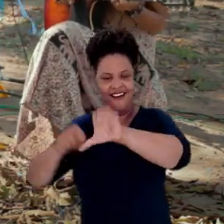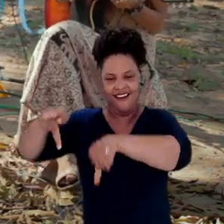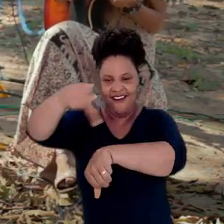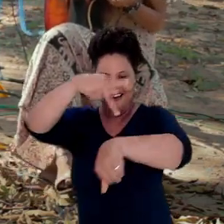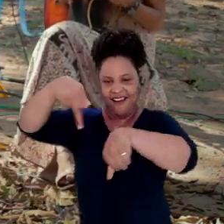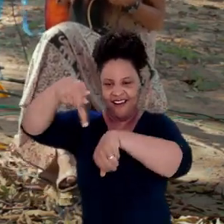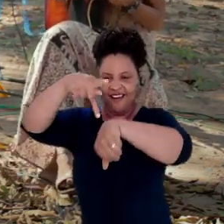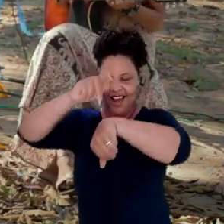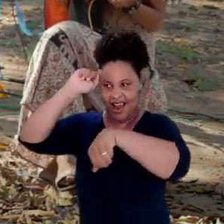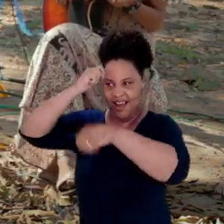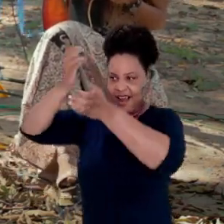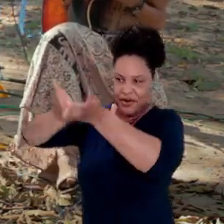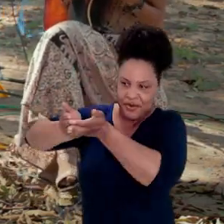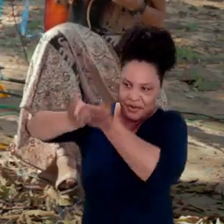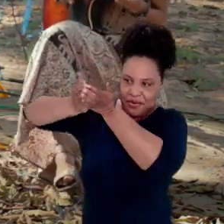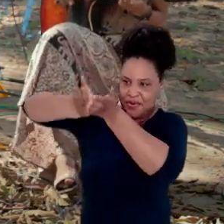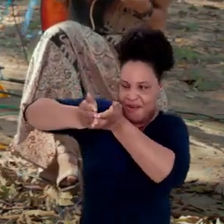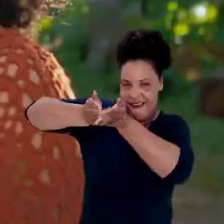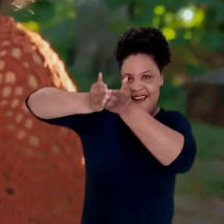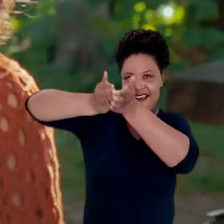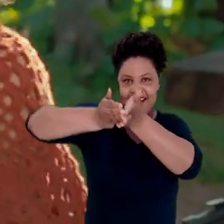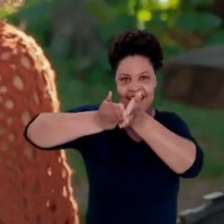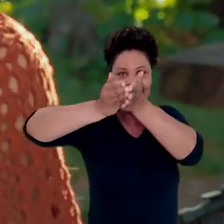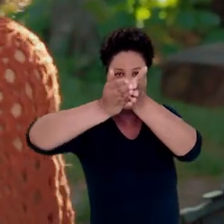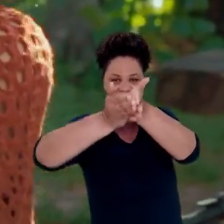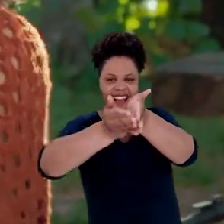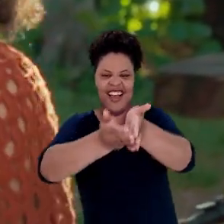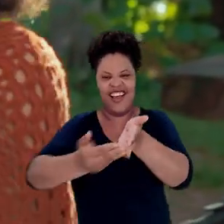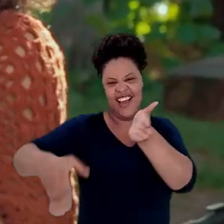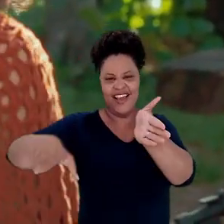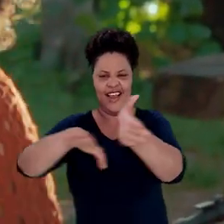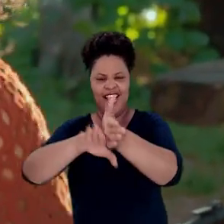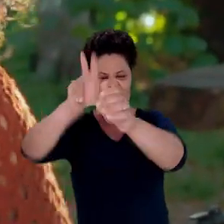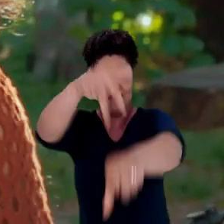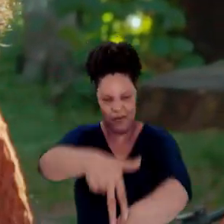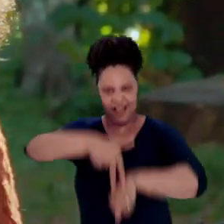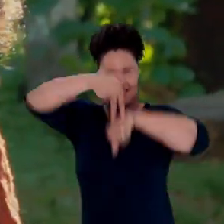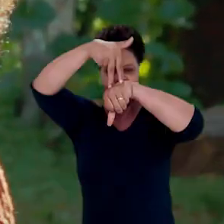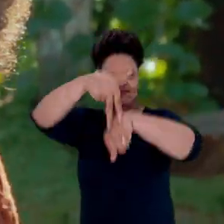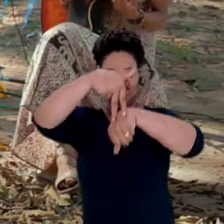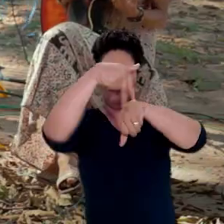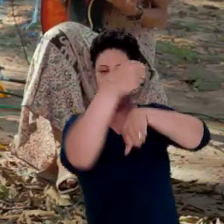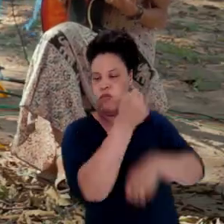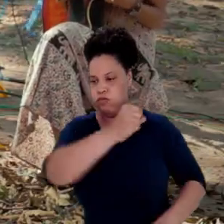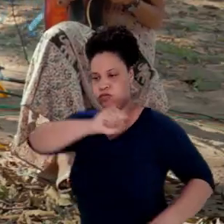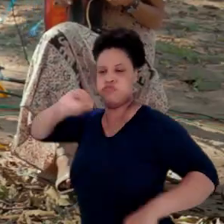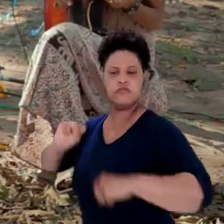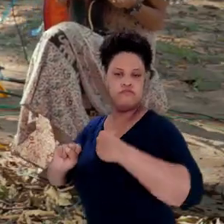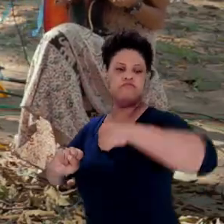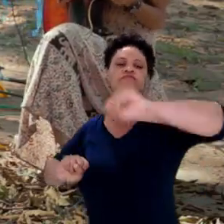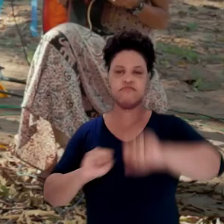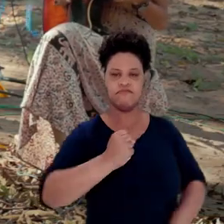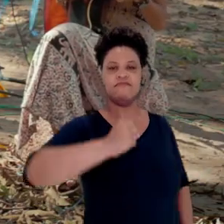Angola, Angola, Angola, Angola, ei, negro veio da senzala, senhorzinho,